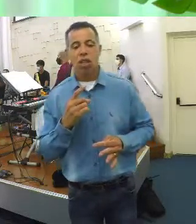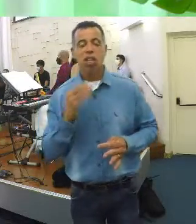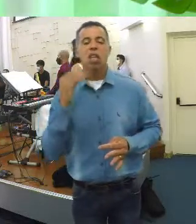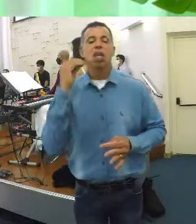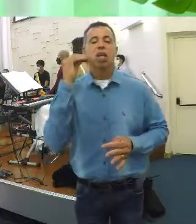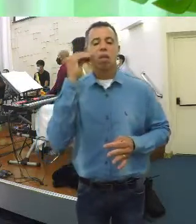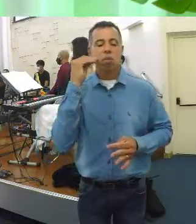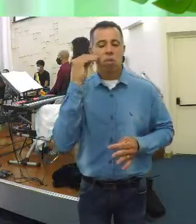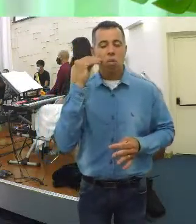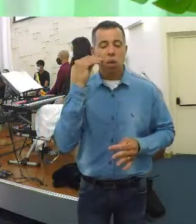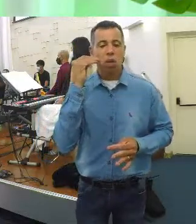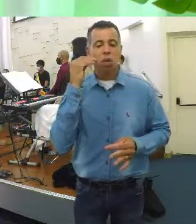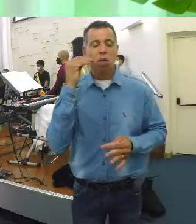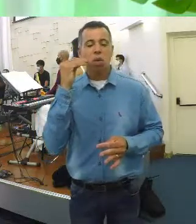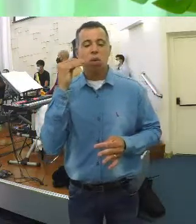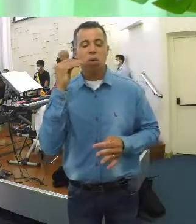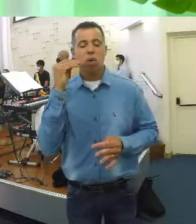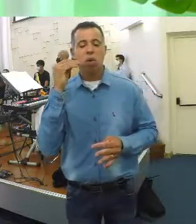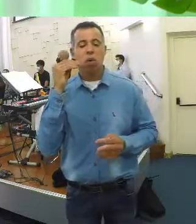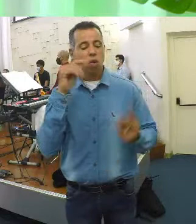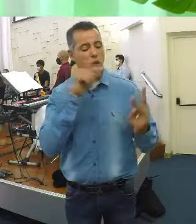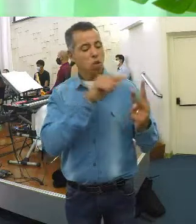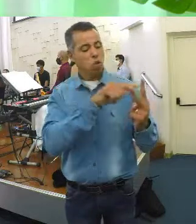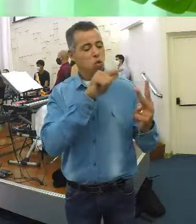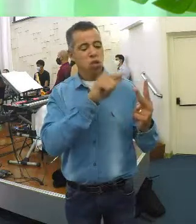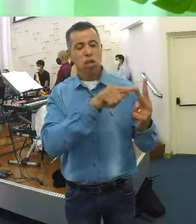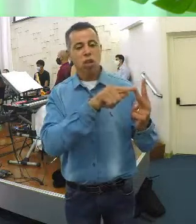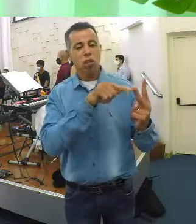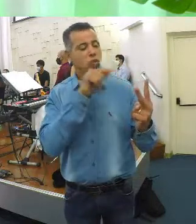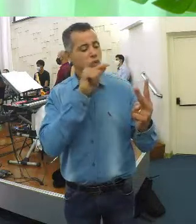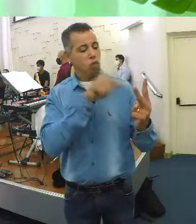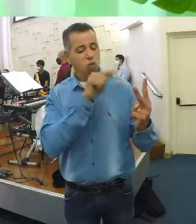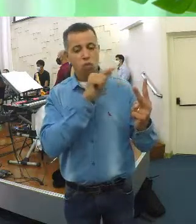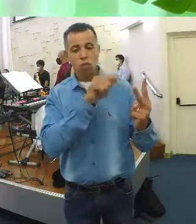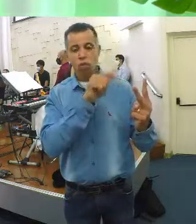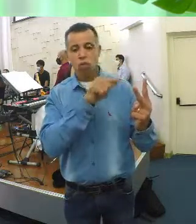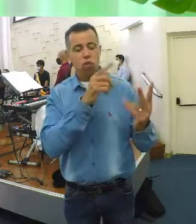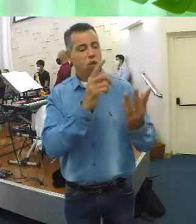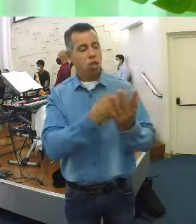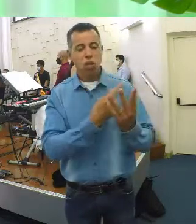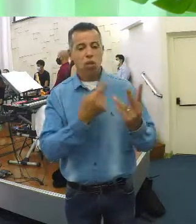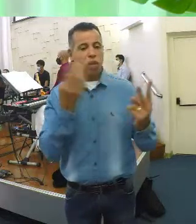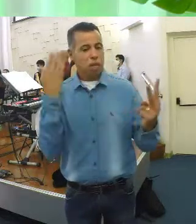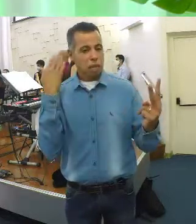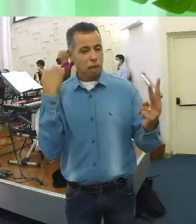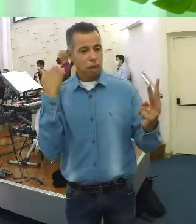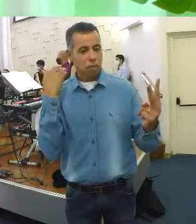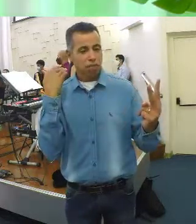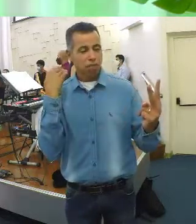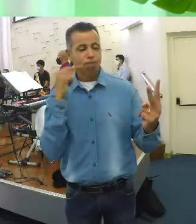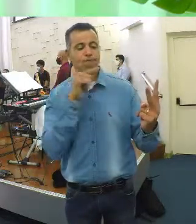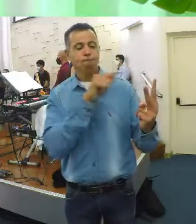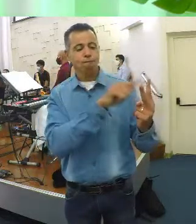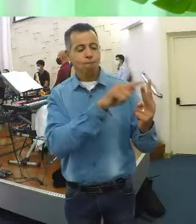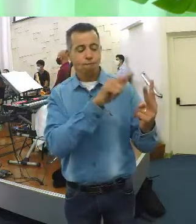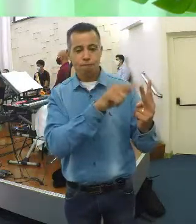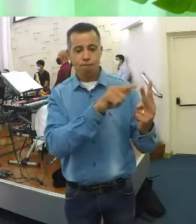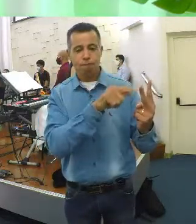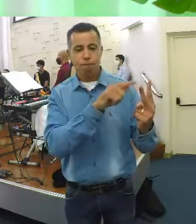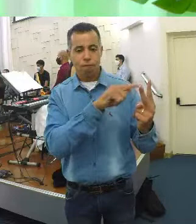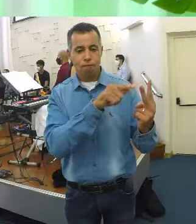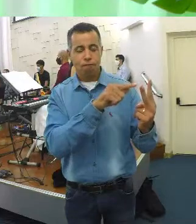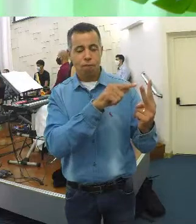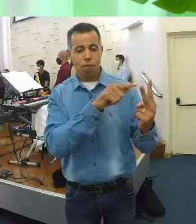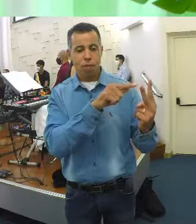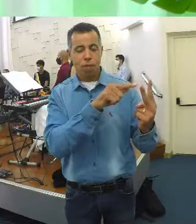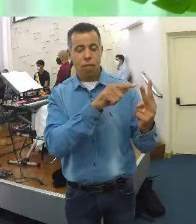Barnabé experimentaram nos dias da igreja primitiva, mas eles, porque no Espírito estavam,